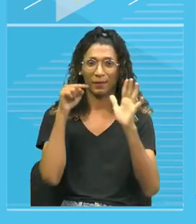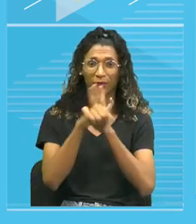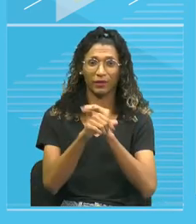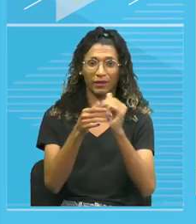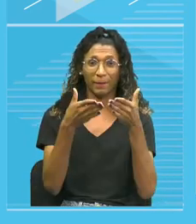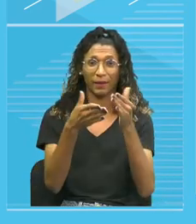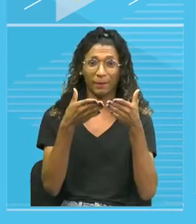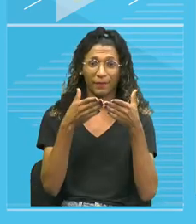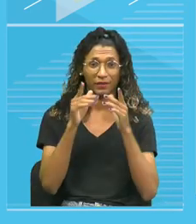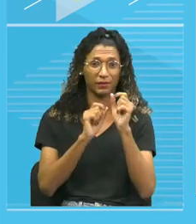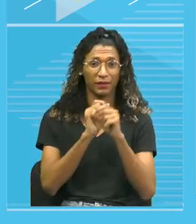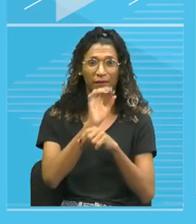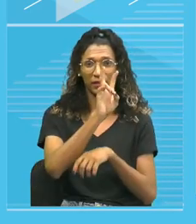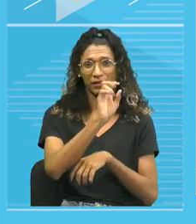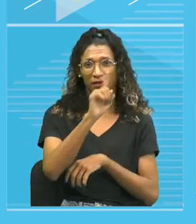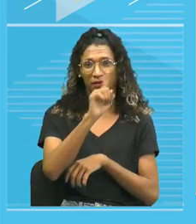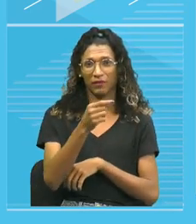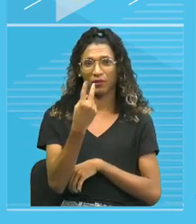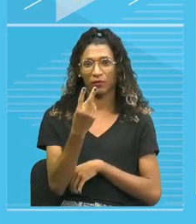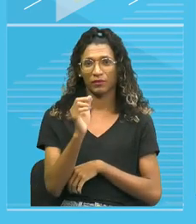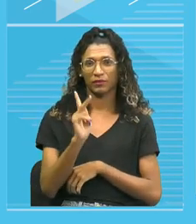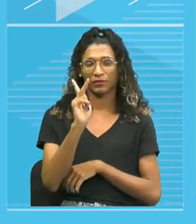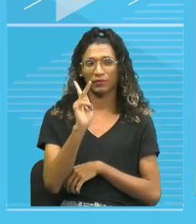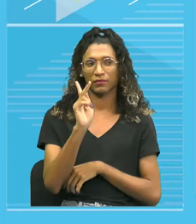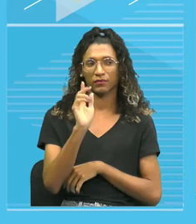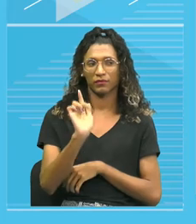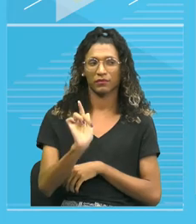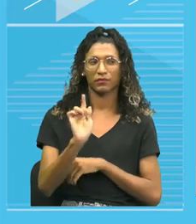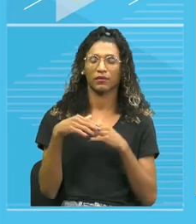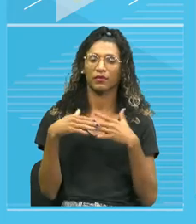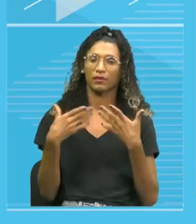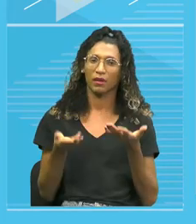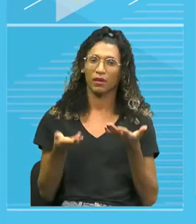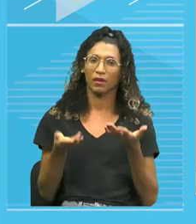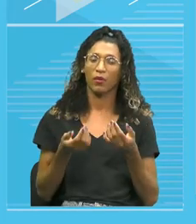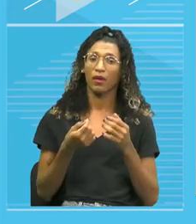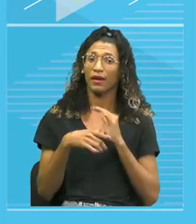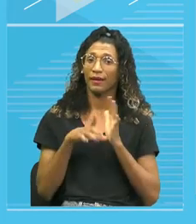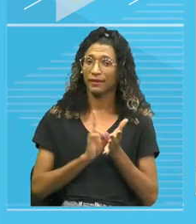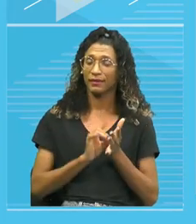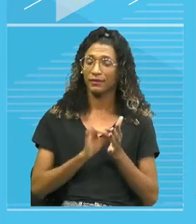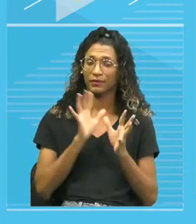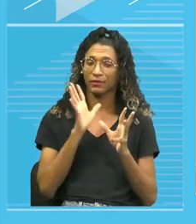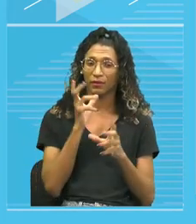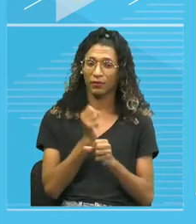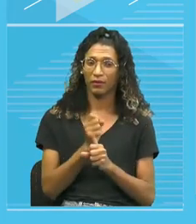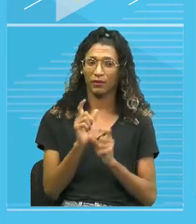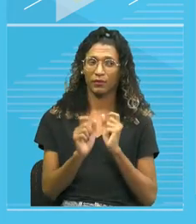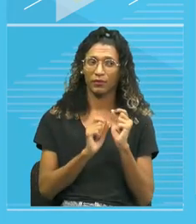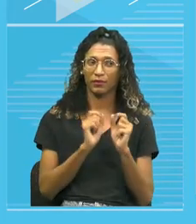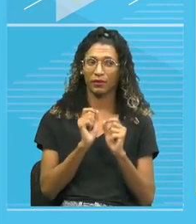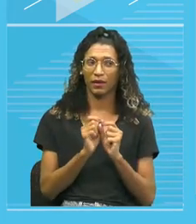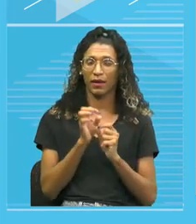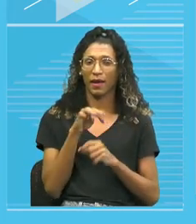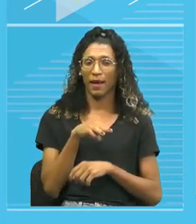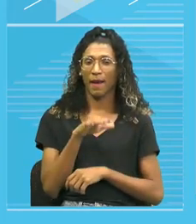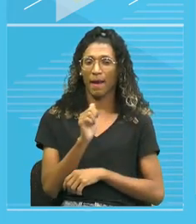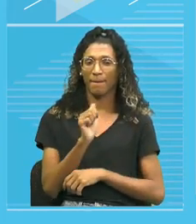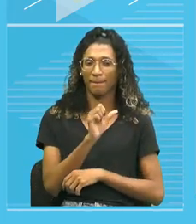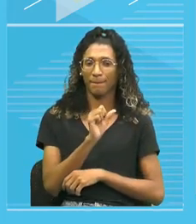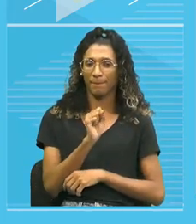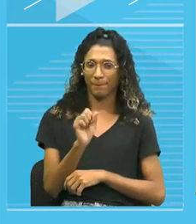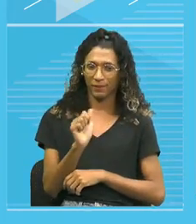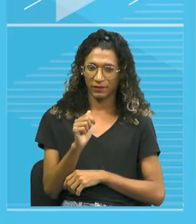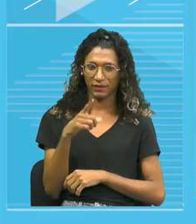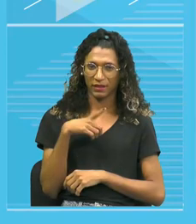5,2 kg agora pouco eu calculei o que a massa que tem um